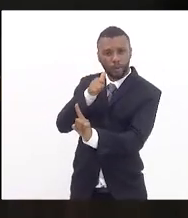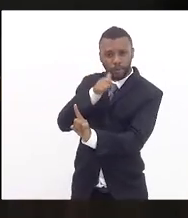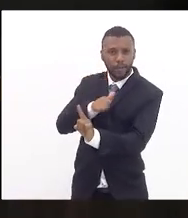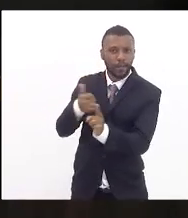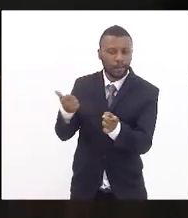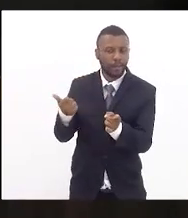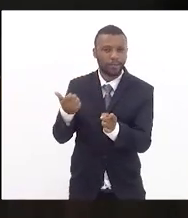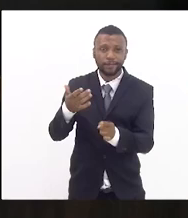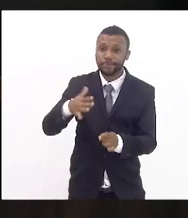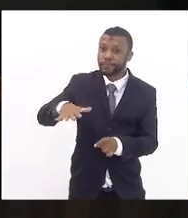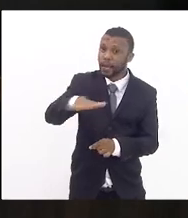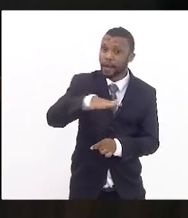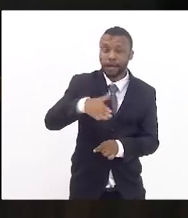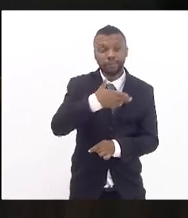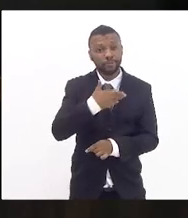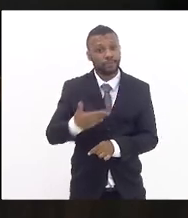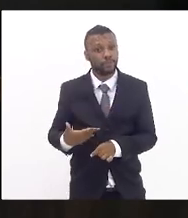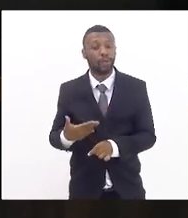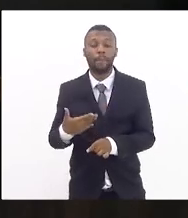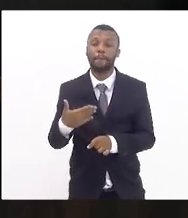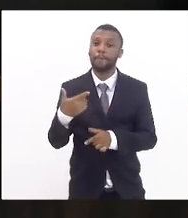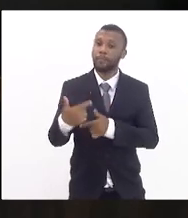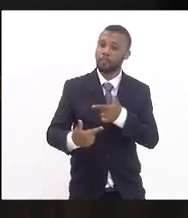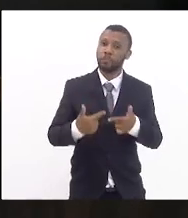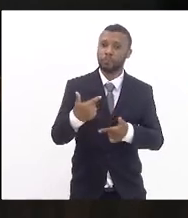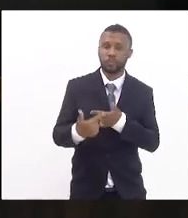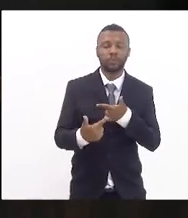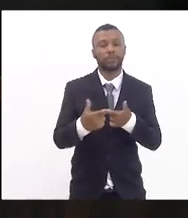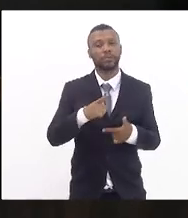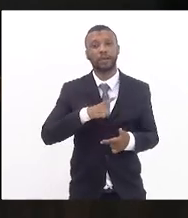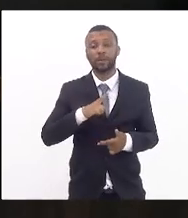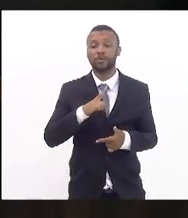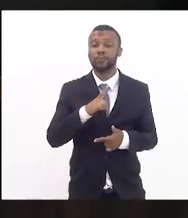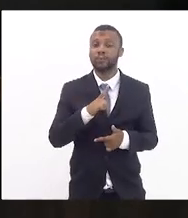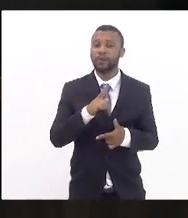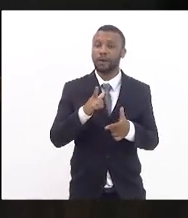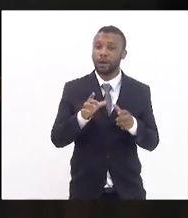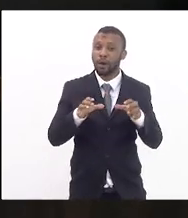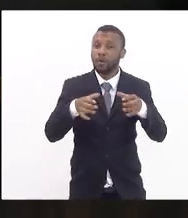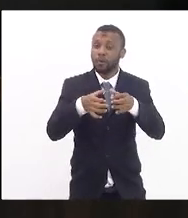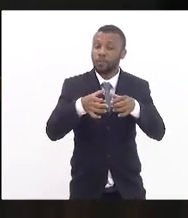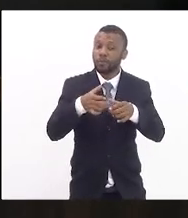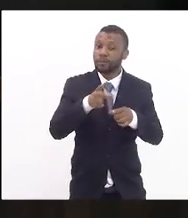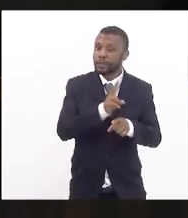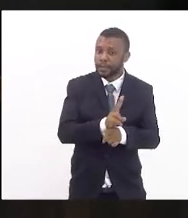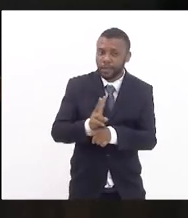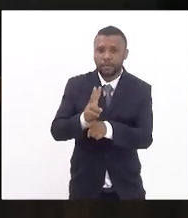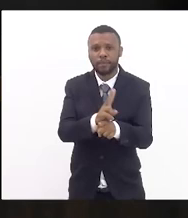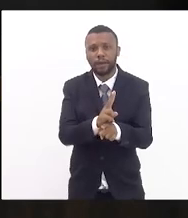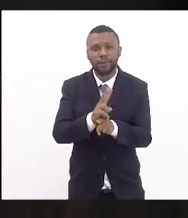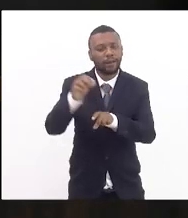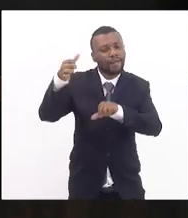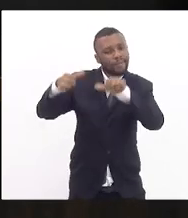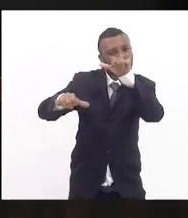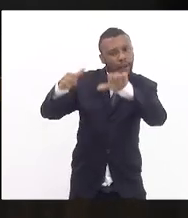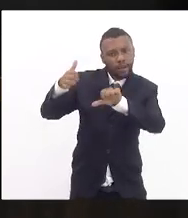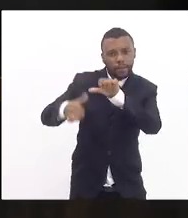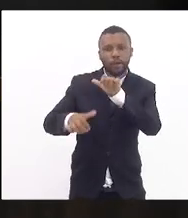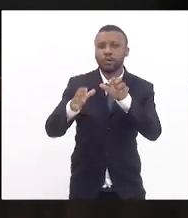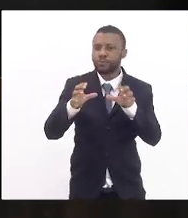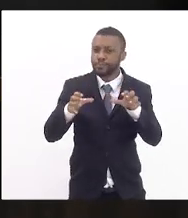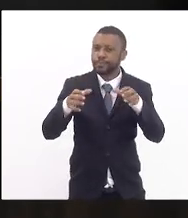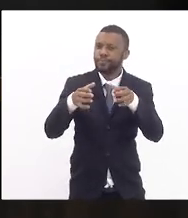nos serviços públicos mantidos pela Rede Estadual de Atendimento. Pareceres às emendas de plenário da Comissão de Constituição e